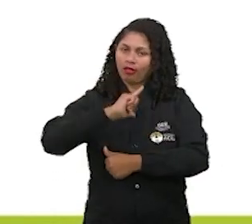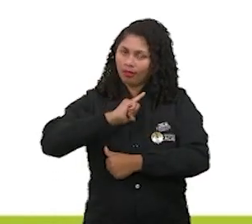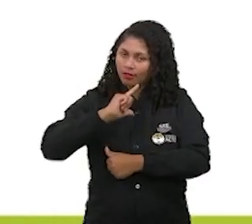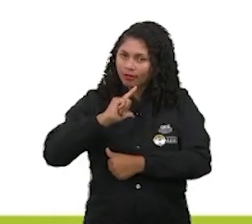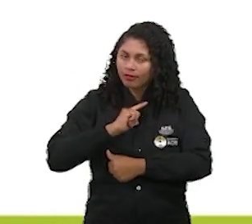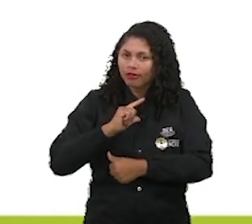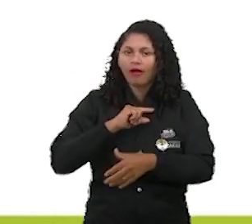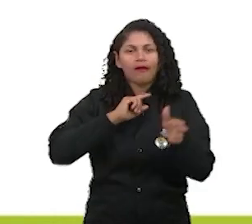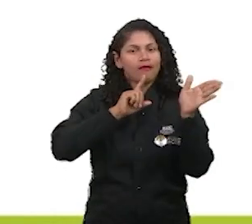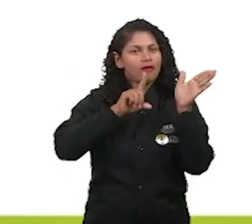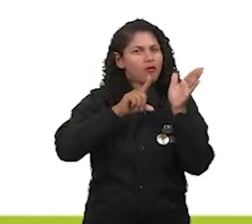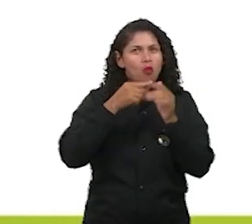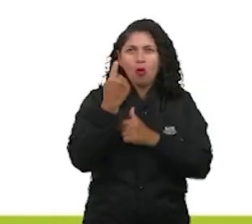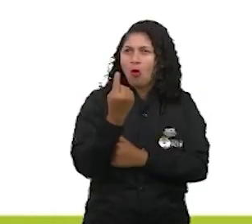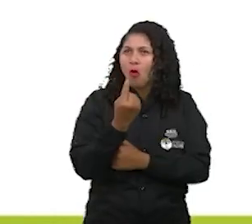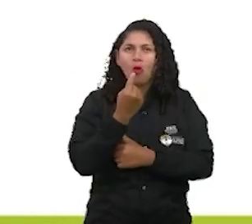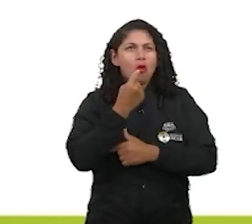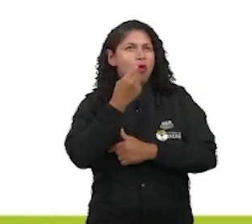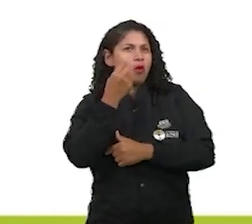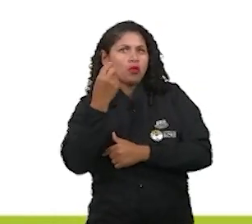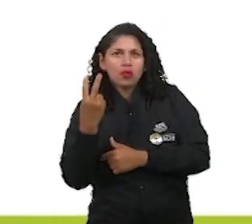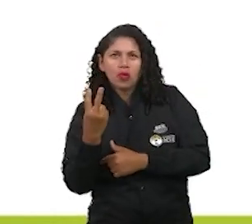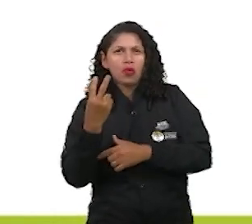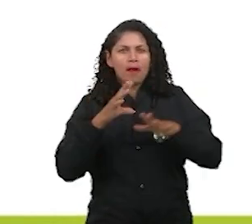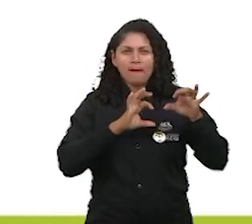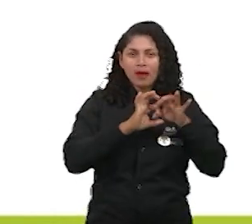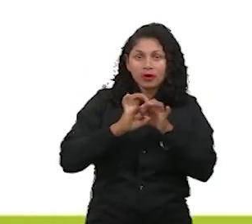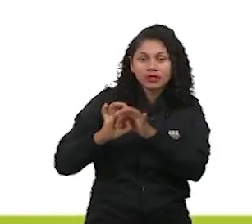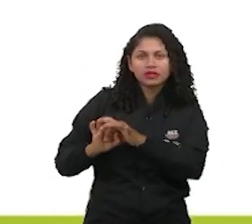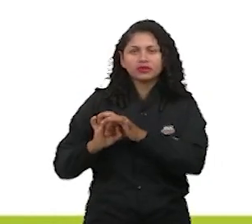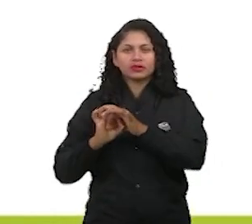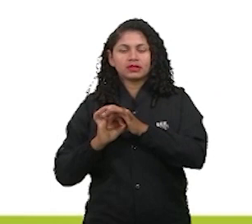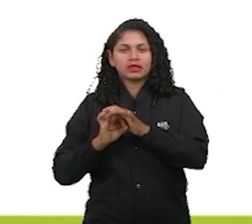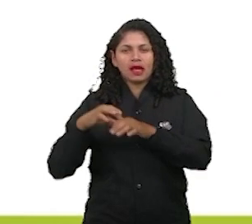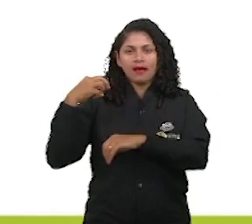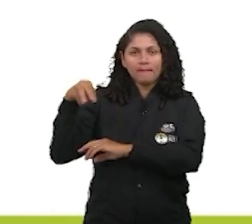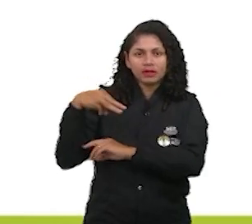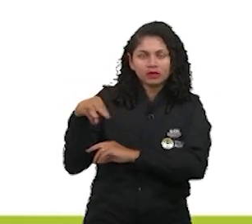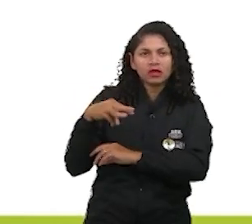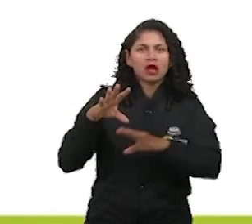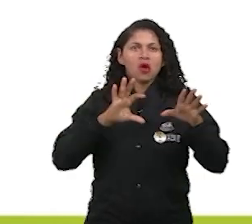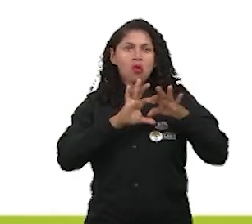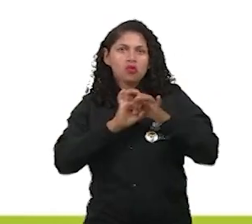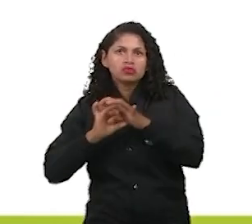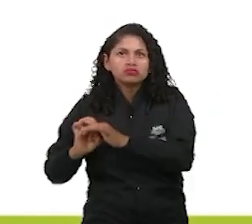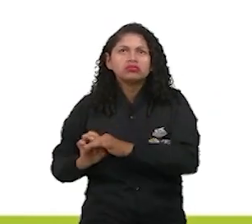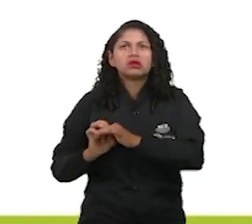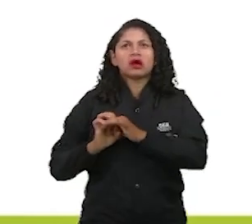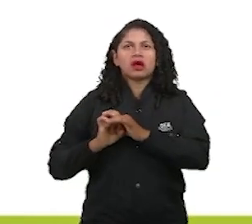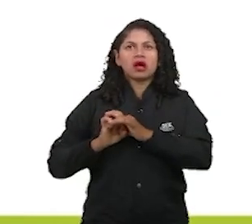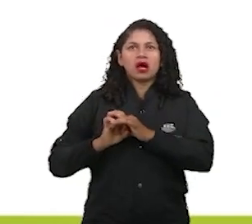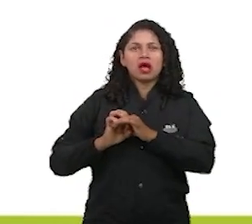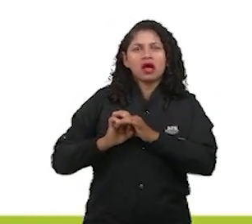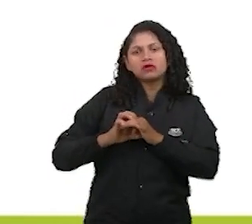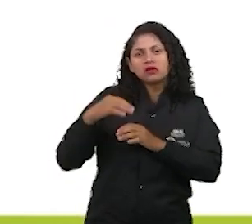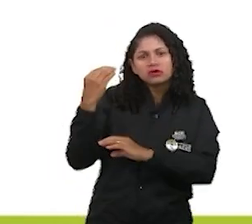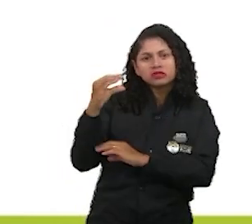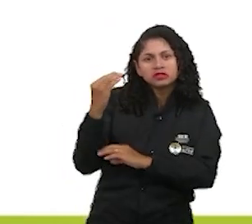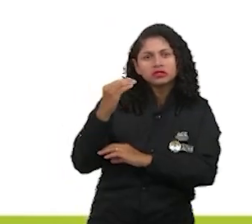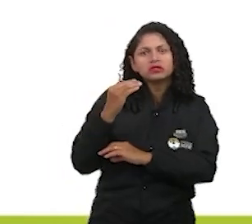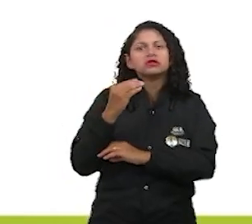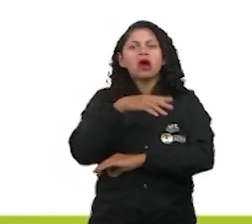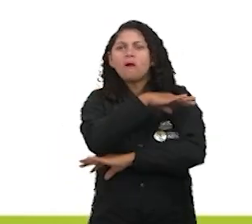uma questão de matemática ou uma questão de ciências da natureza, ele está lá. Então, Drummond de